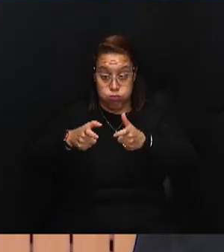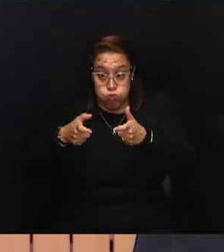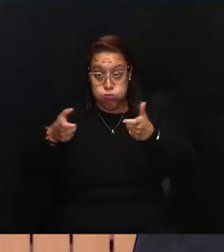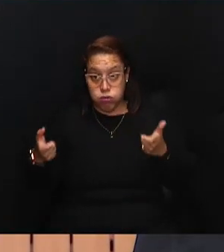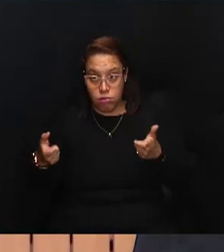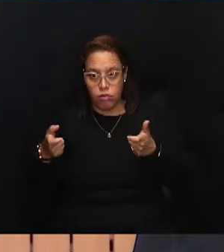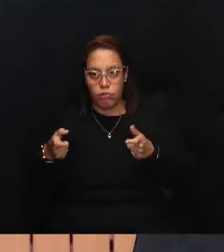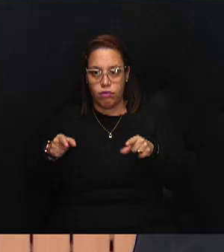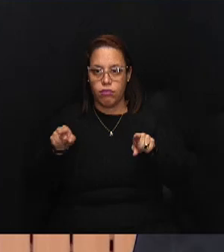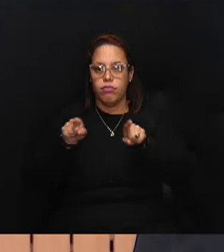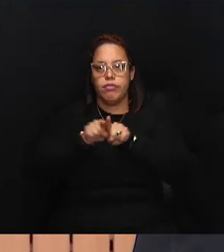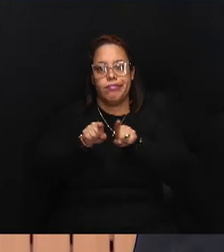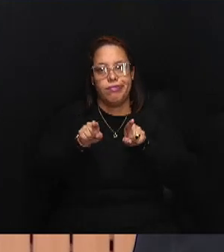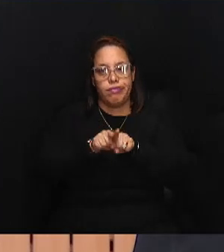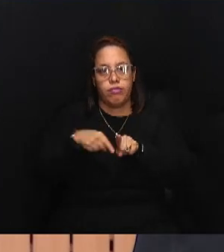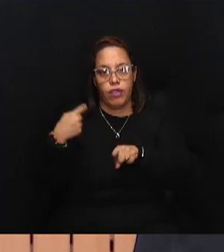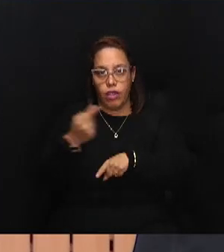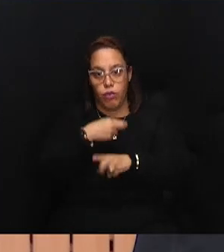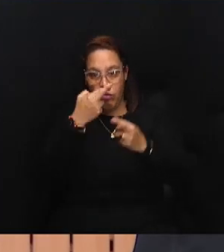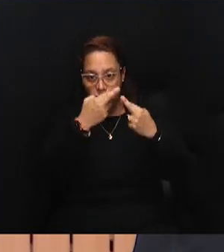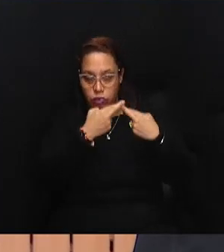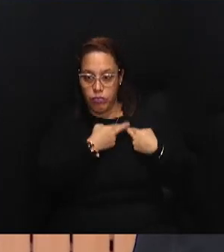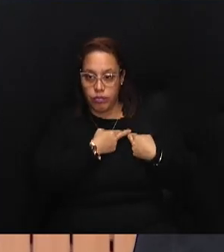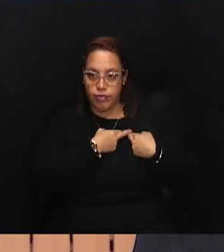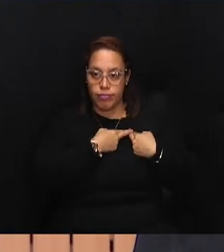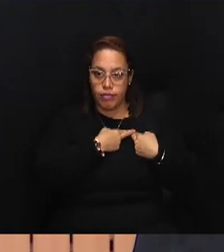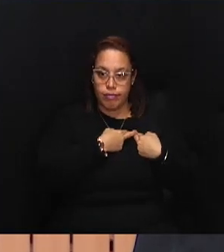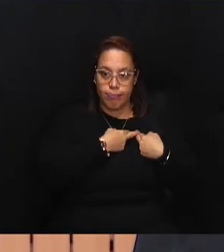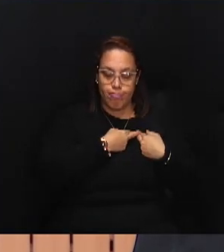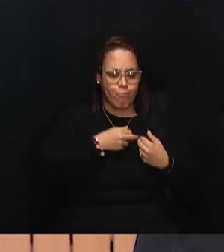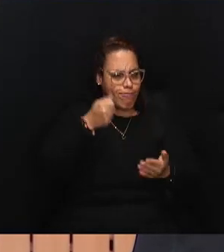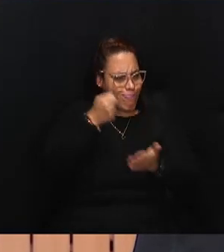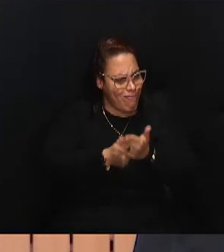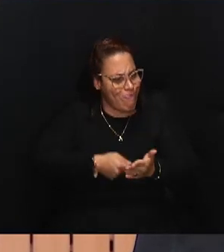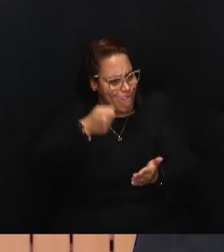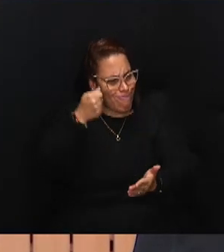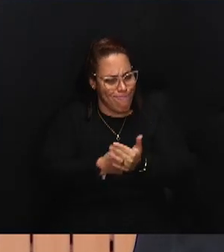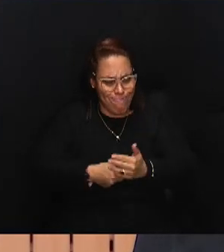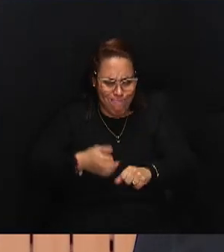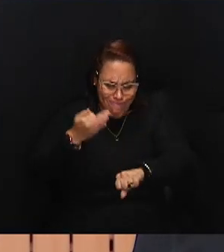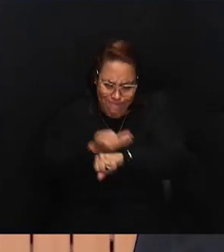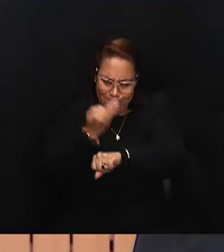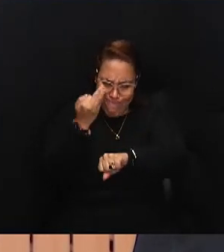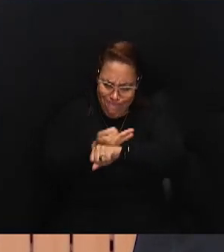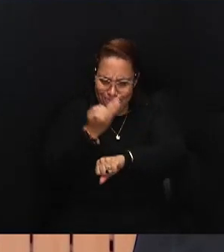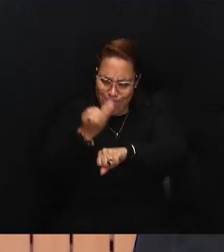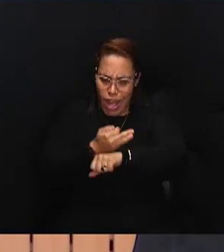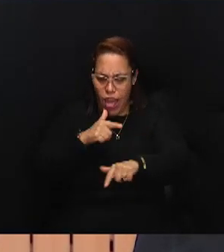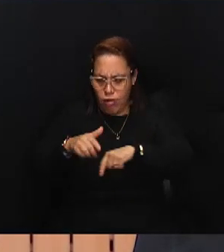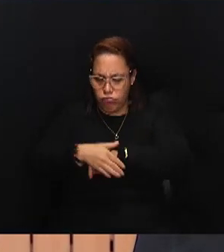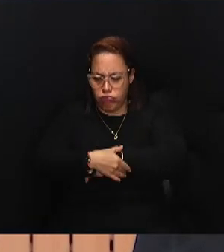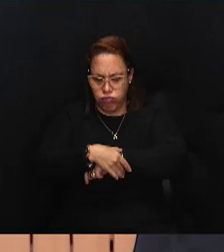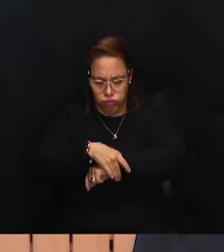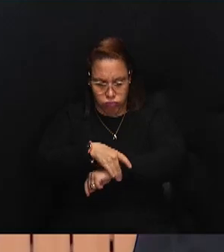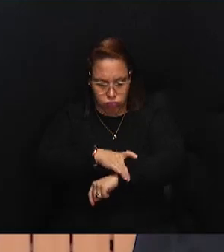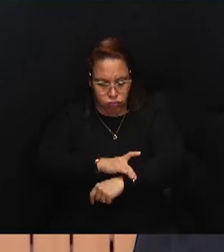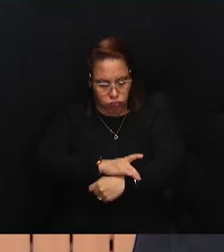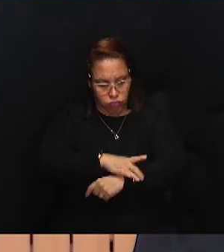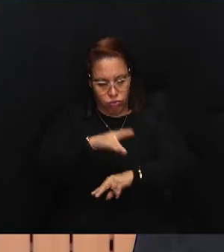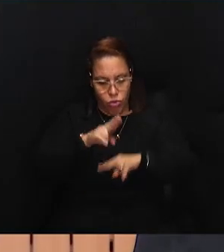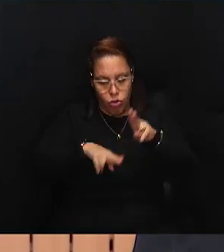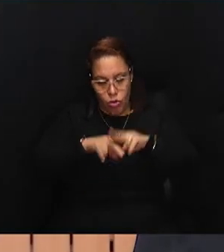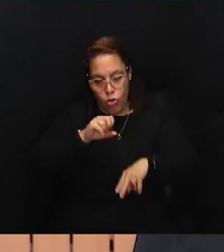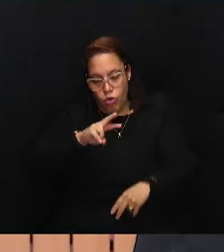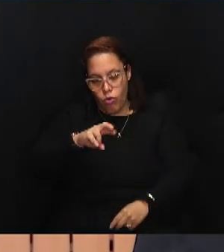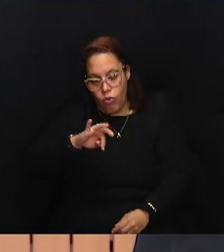também aumenta a nossa responsabilidade de intensificar mais ainda o nosso trabalho. Então, a campanha do Junho Violeta desse ano, ela